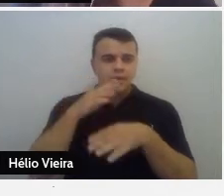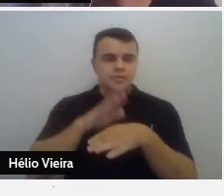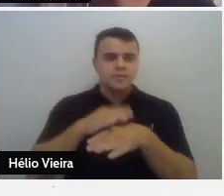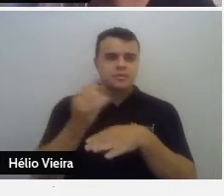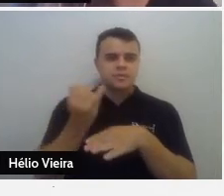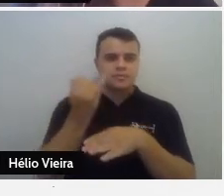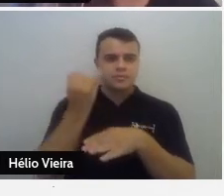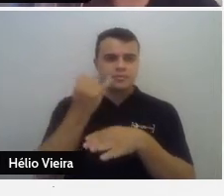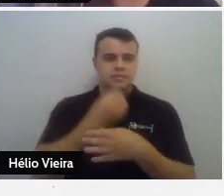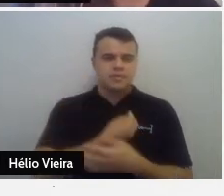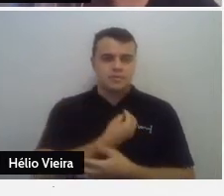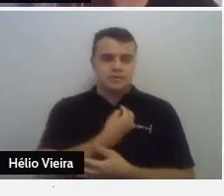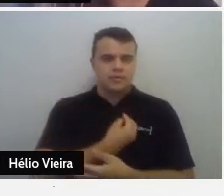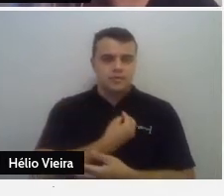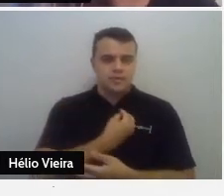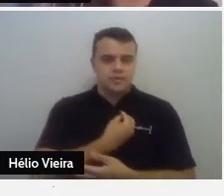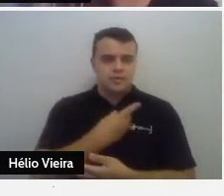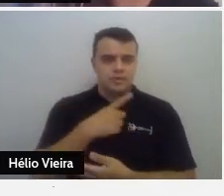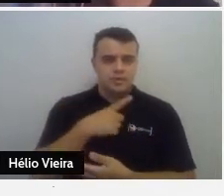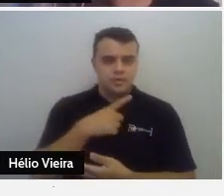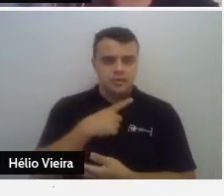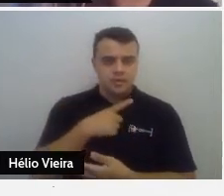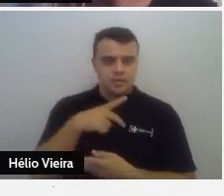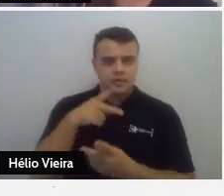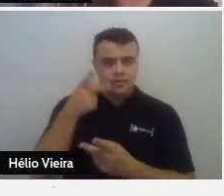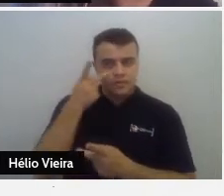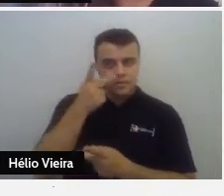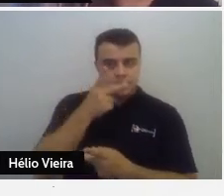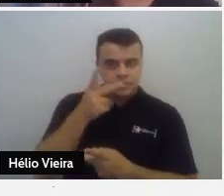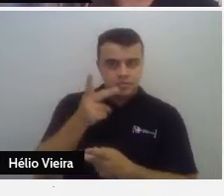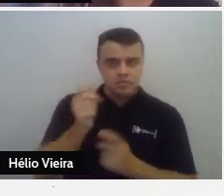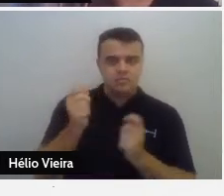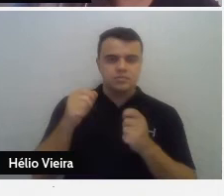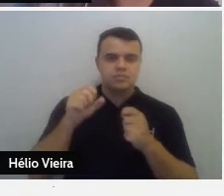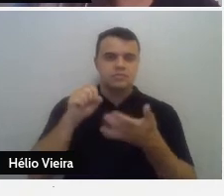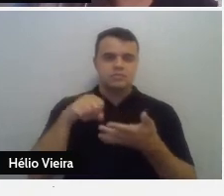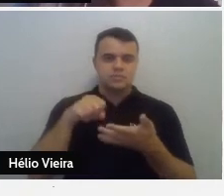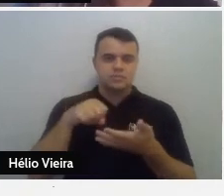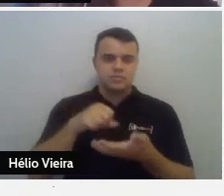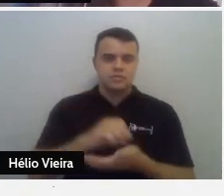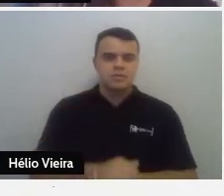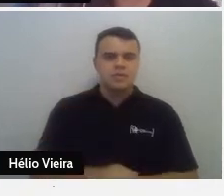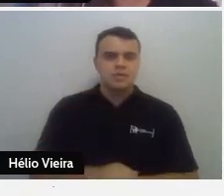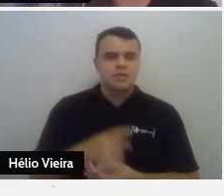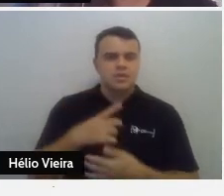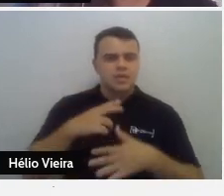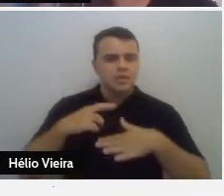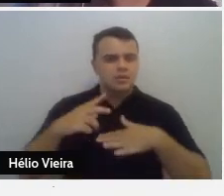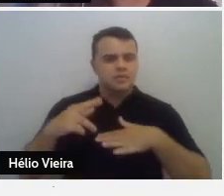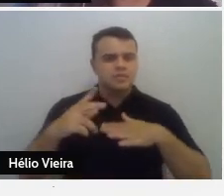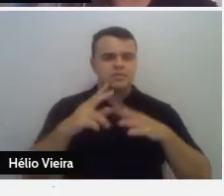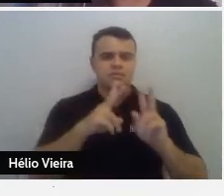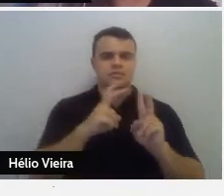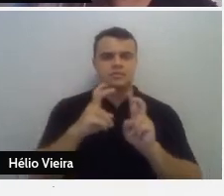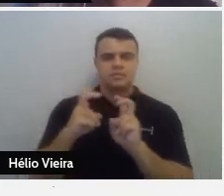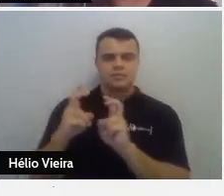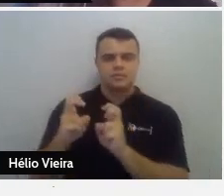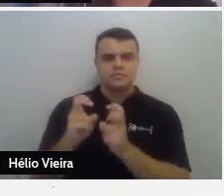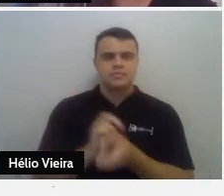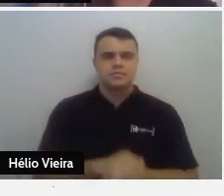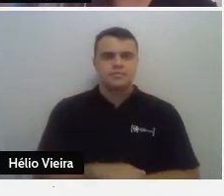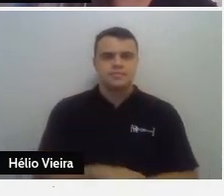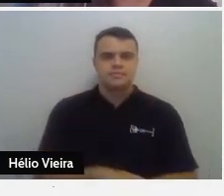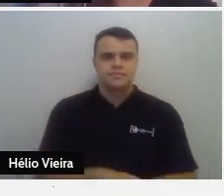importantes sobre a vida, e vai ter o tour também pelas obras. Então, tem várias categorias.